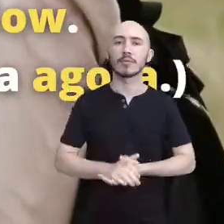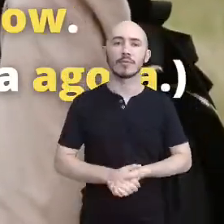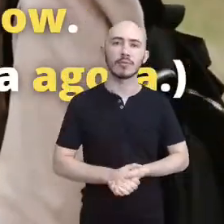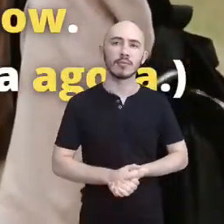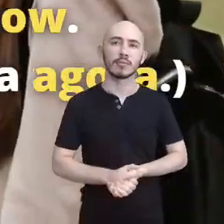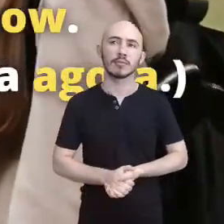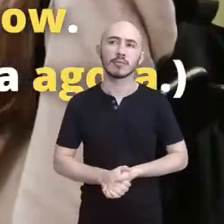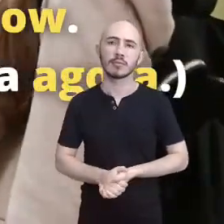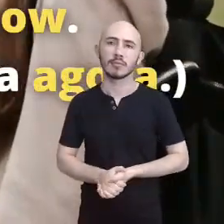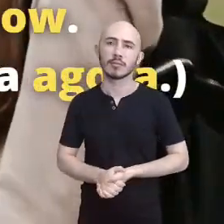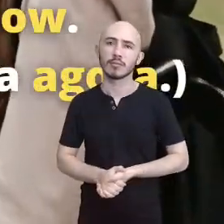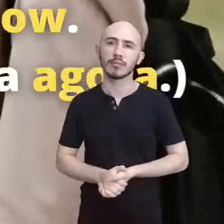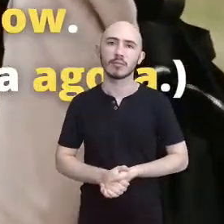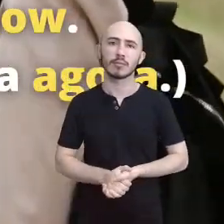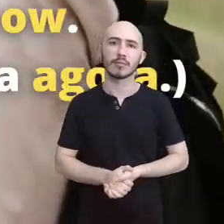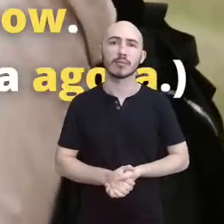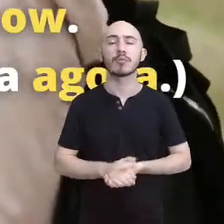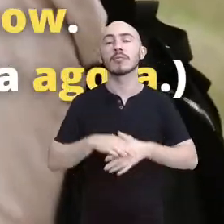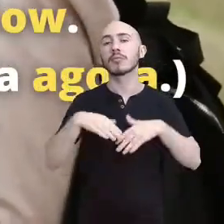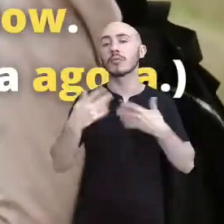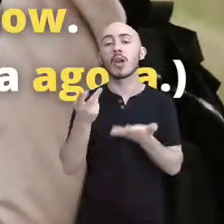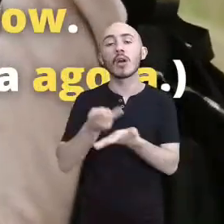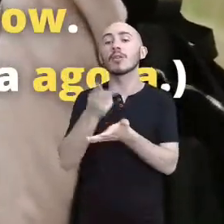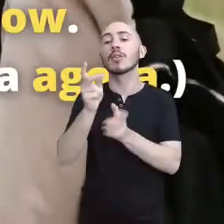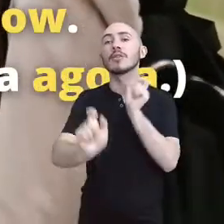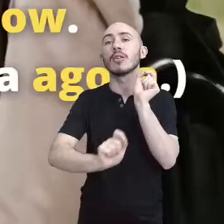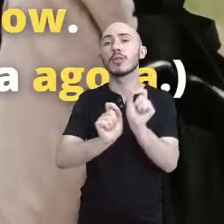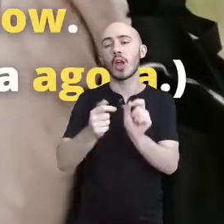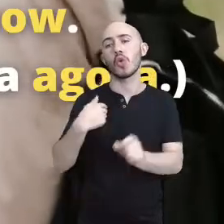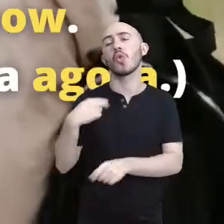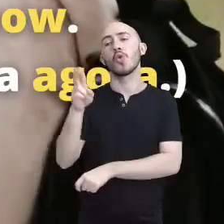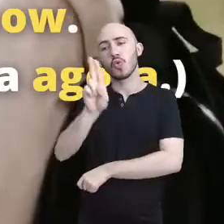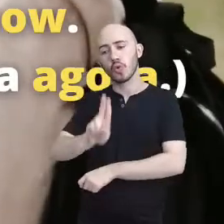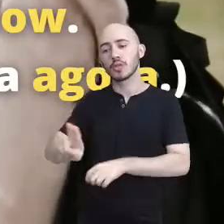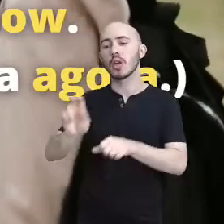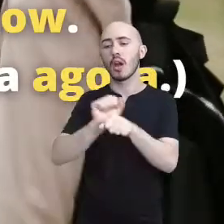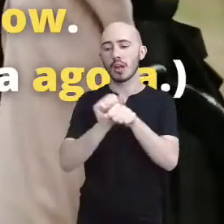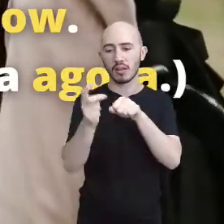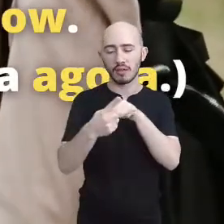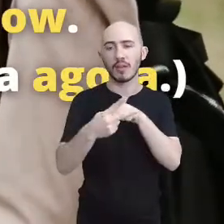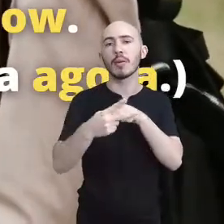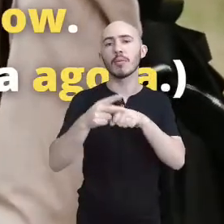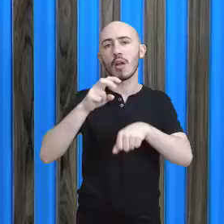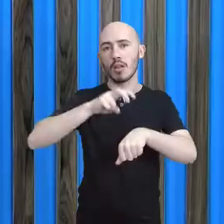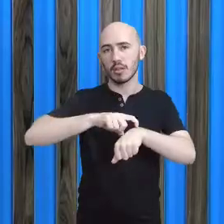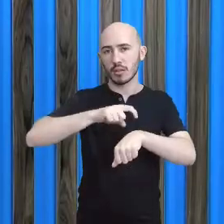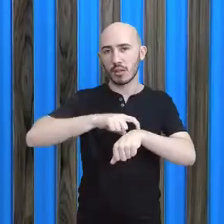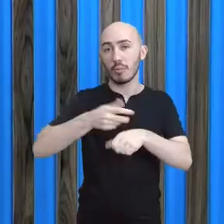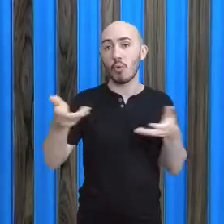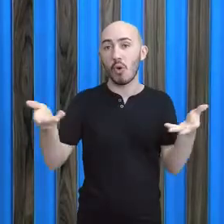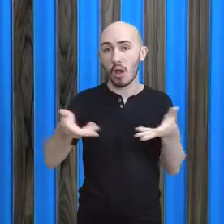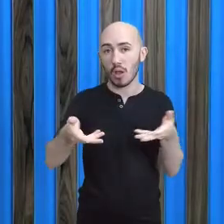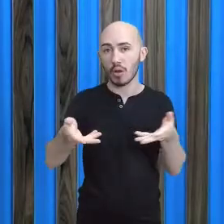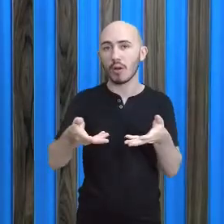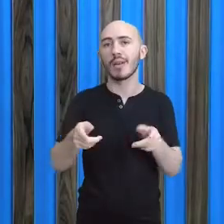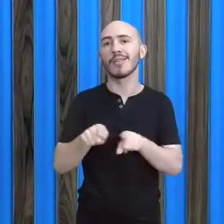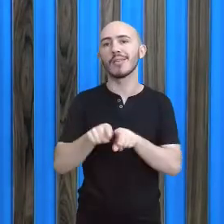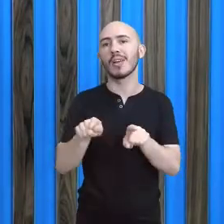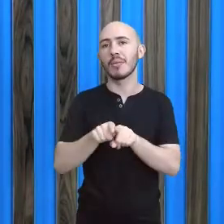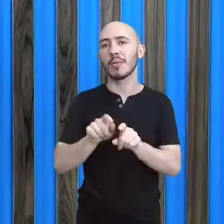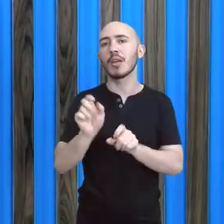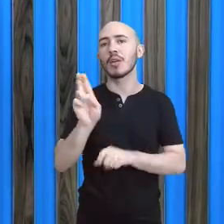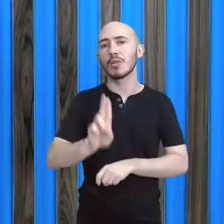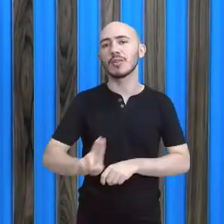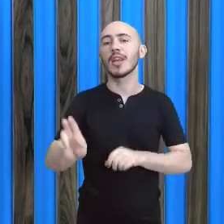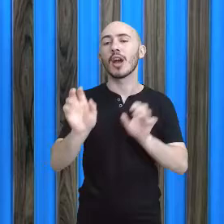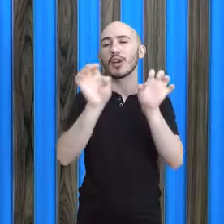mom now. Ou seja, o que é que aconteceu aqui? Eu usei o advérbio de tempo aqui, ó, o agora, o now, e usei a estrutura que a gente